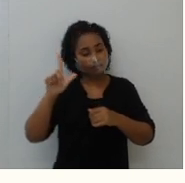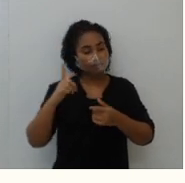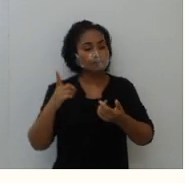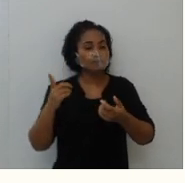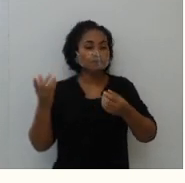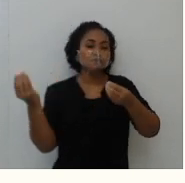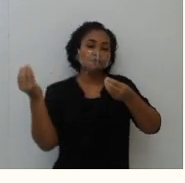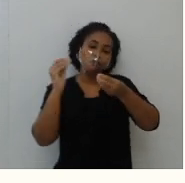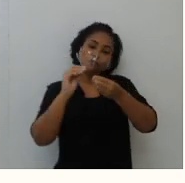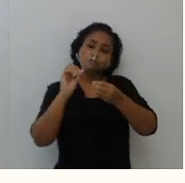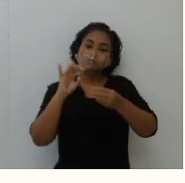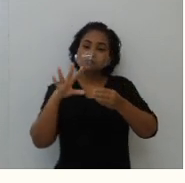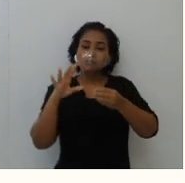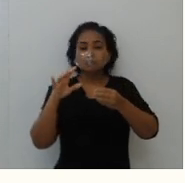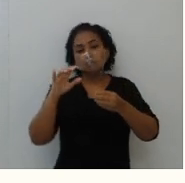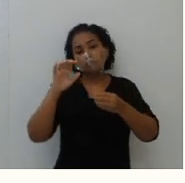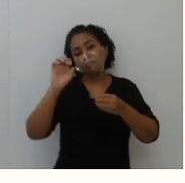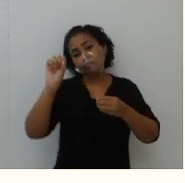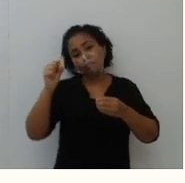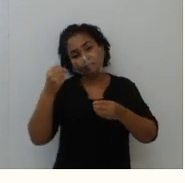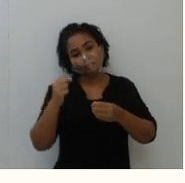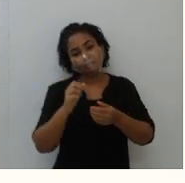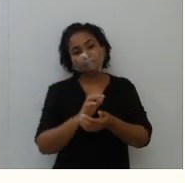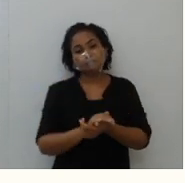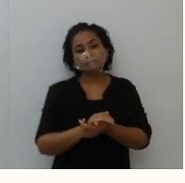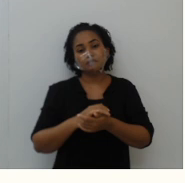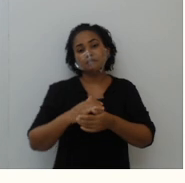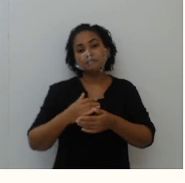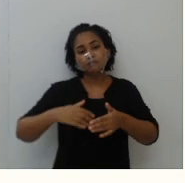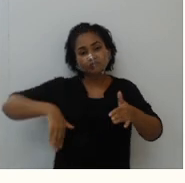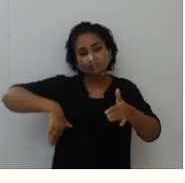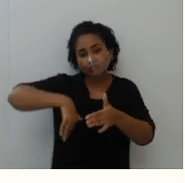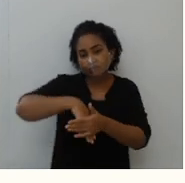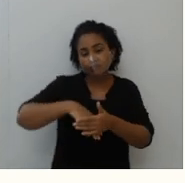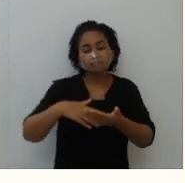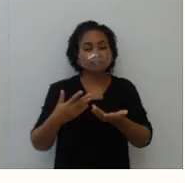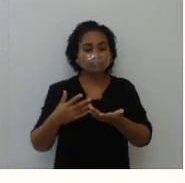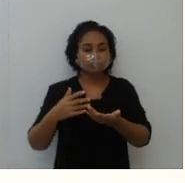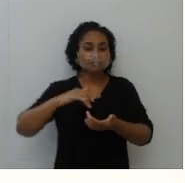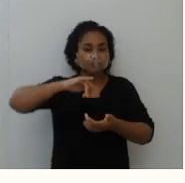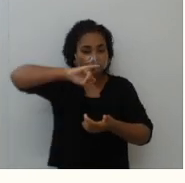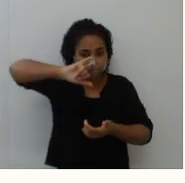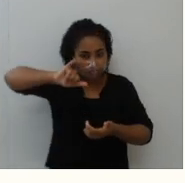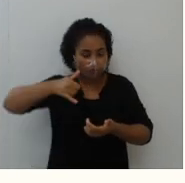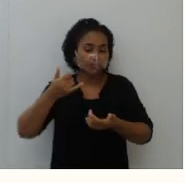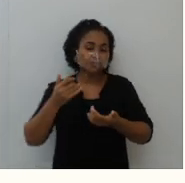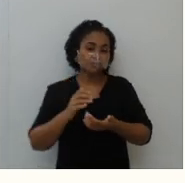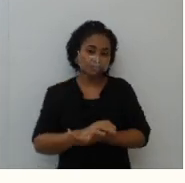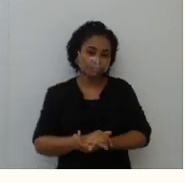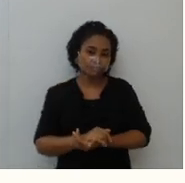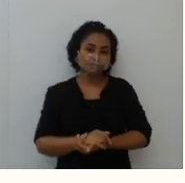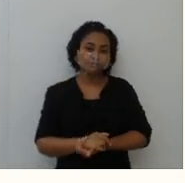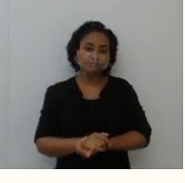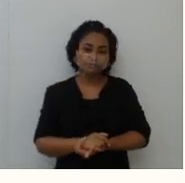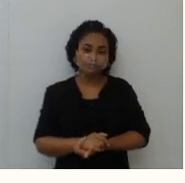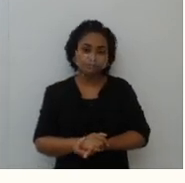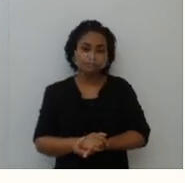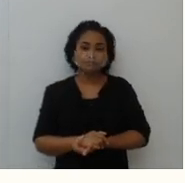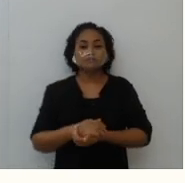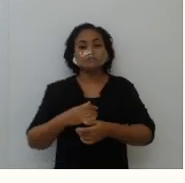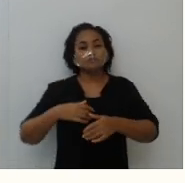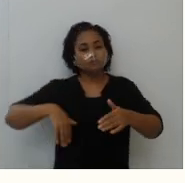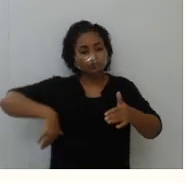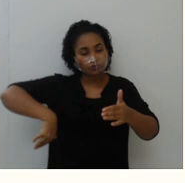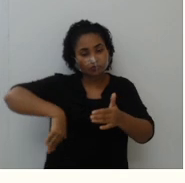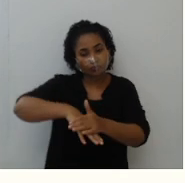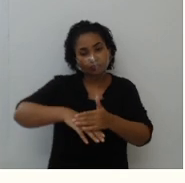e acrescenta só o S. Então, play, plays, say, says, enjoy, enjoys, obey, obeys.